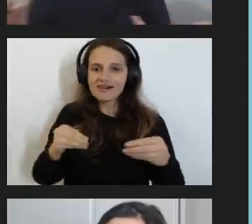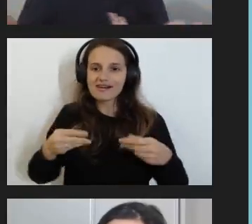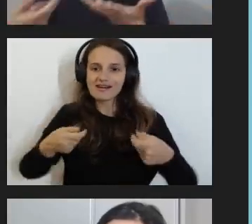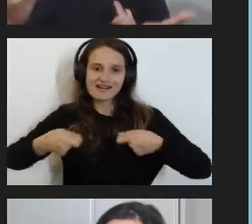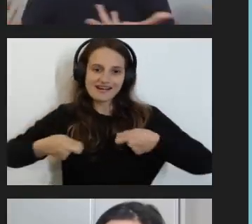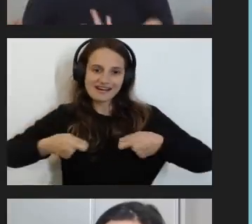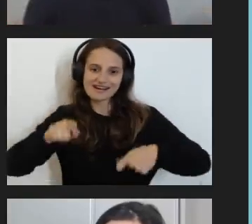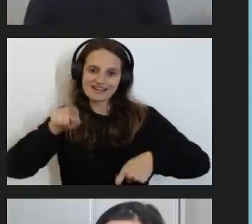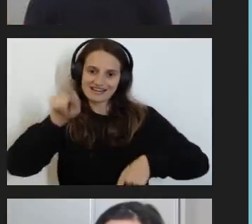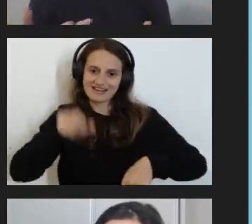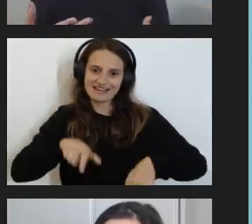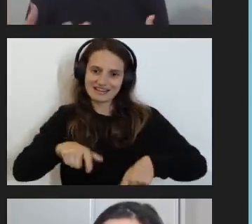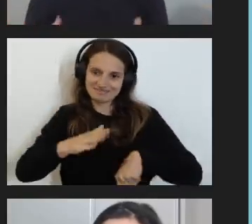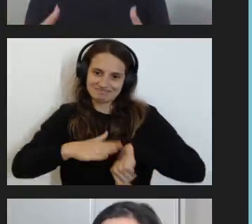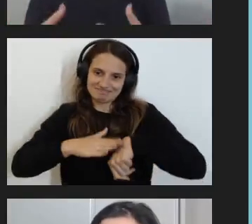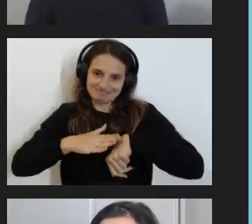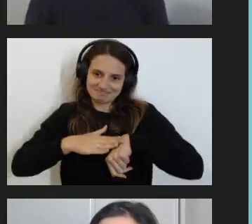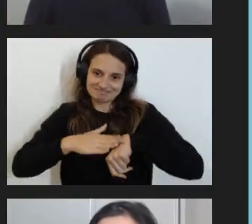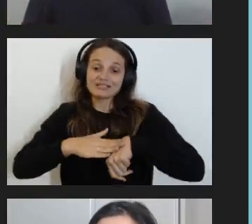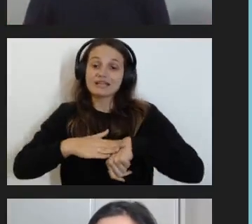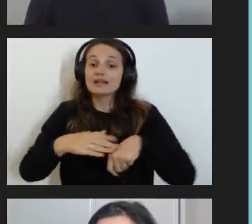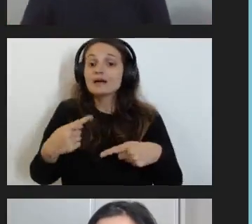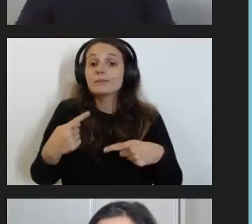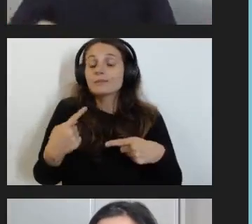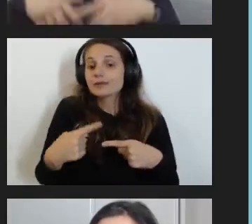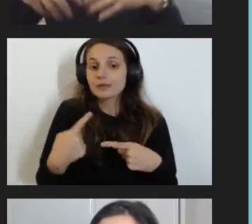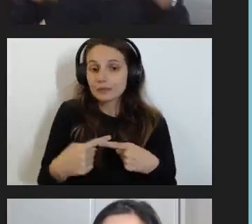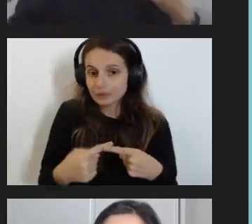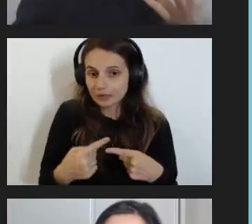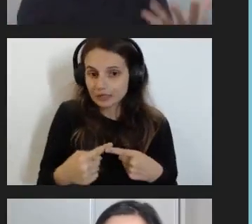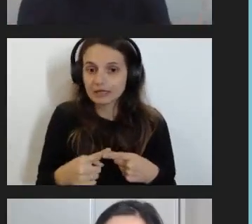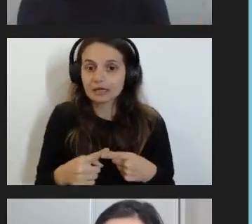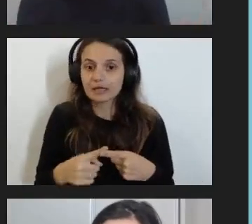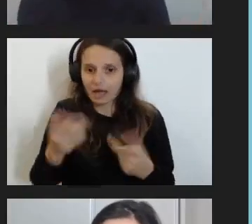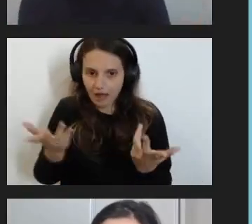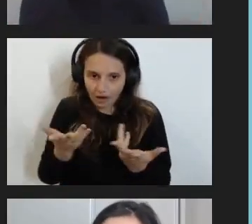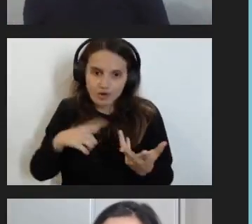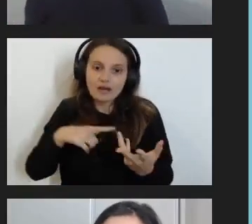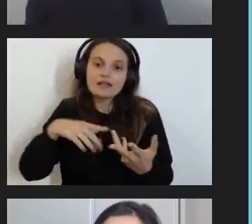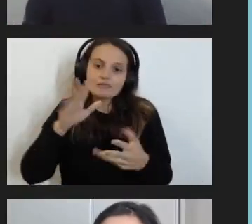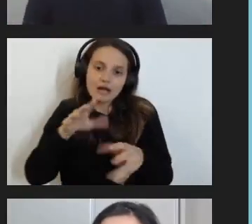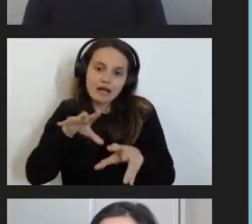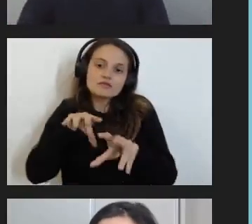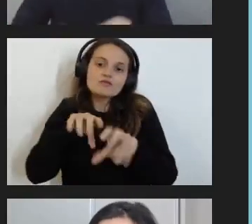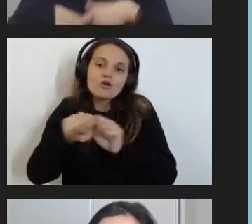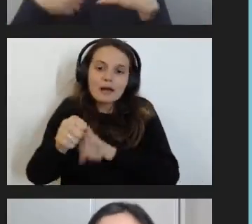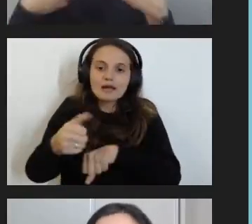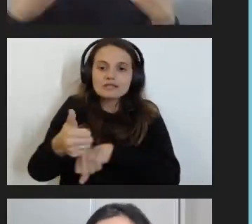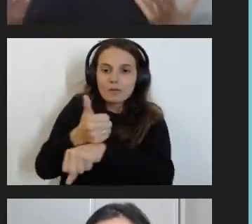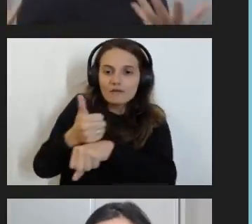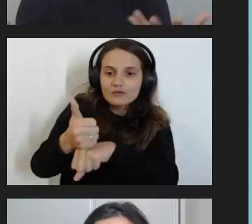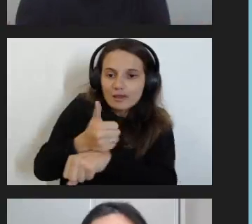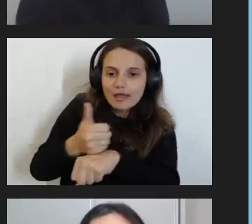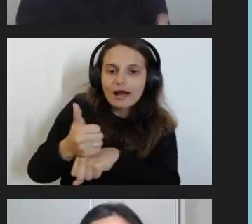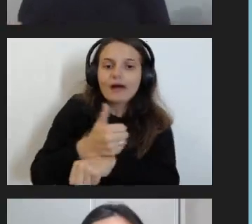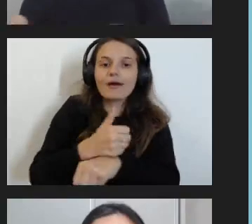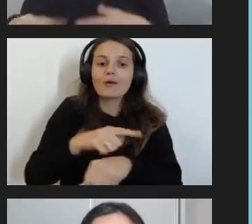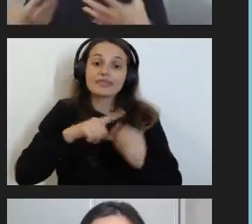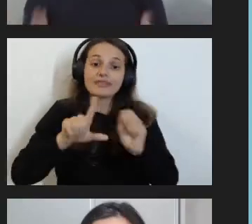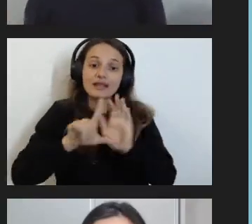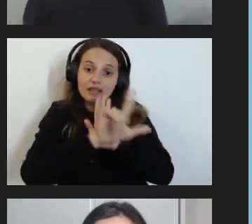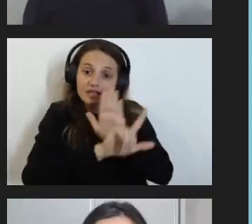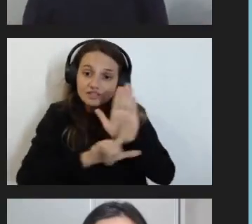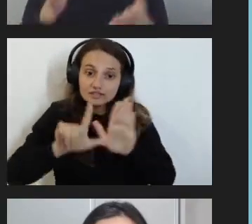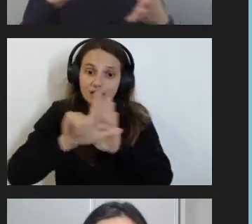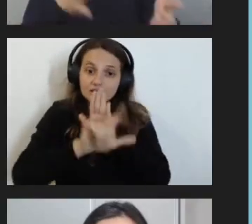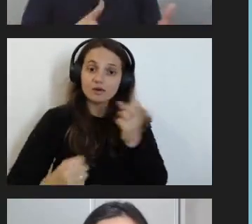essa demanda, até porque nós temos mais profissionais formados, né? Tem questão da legislação que nos